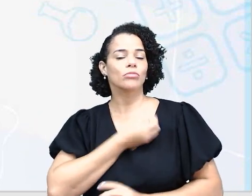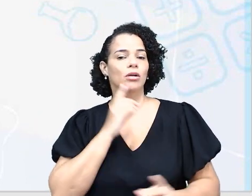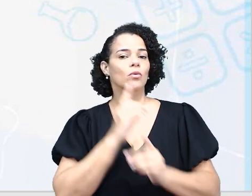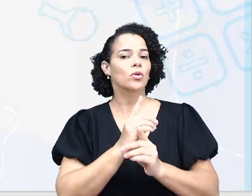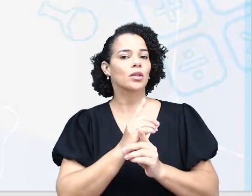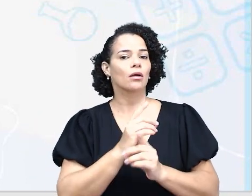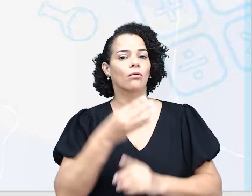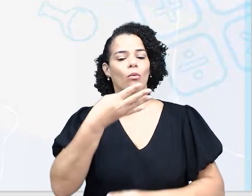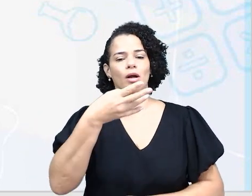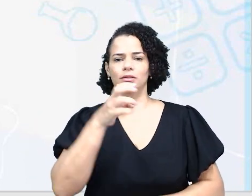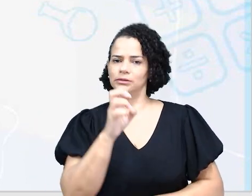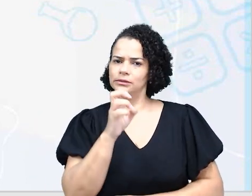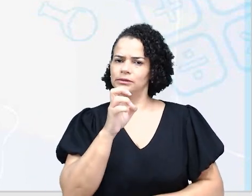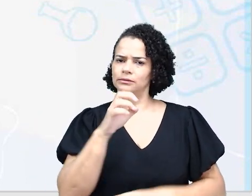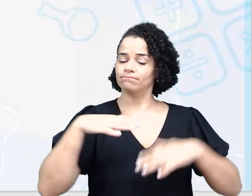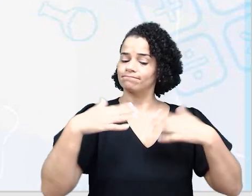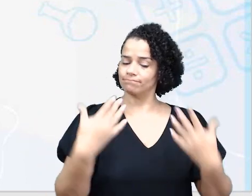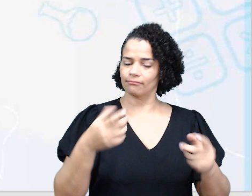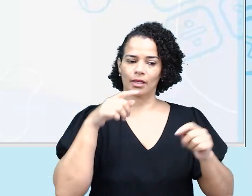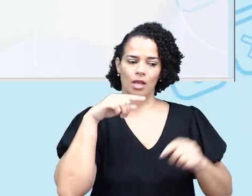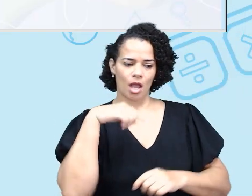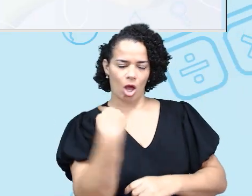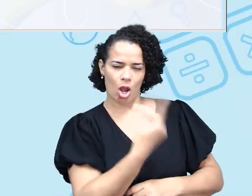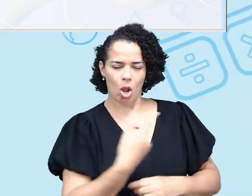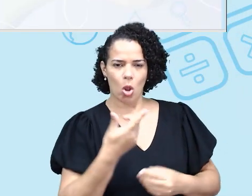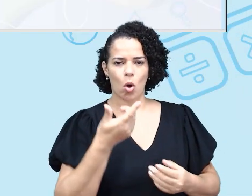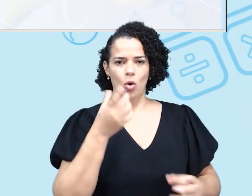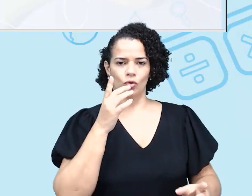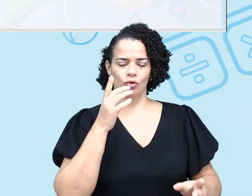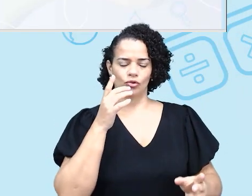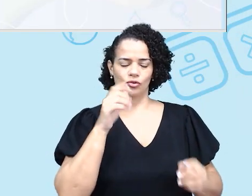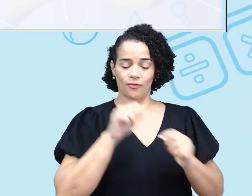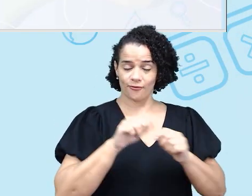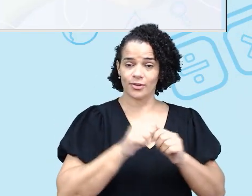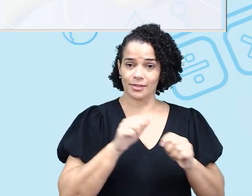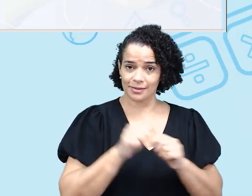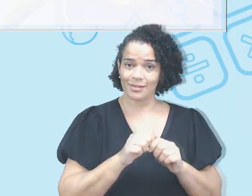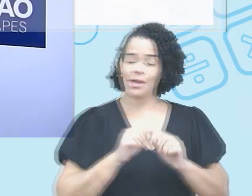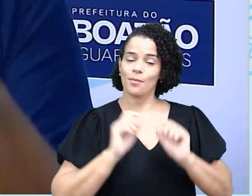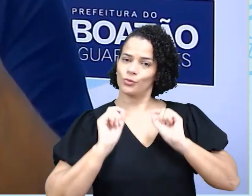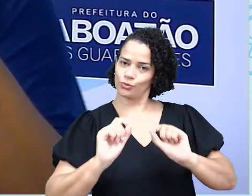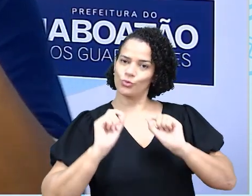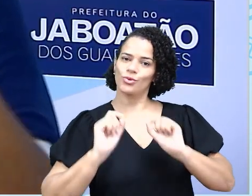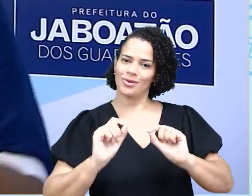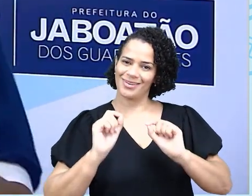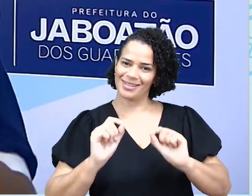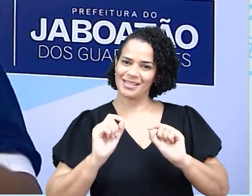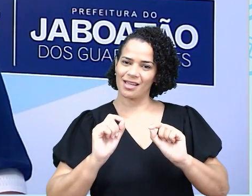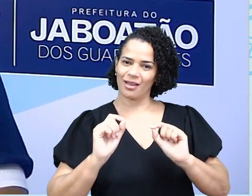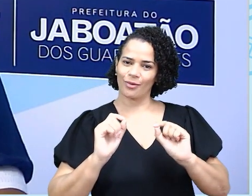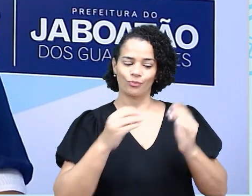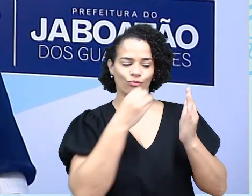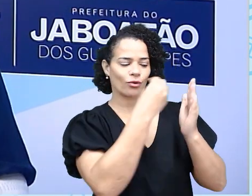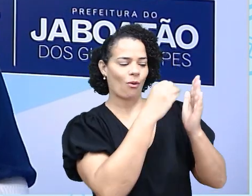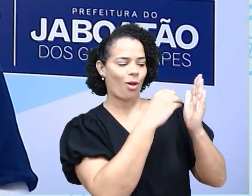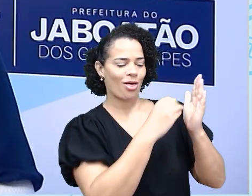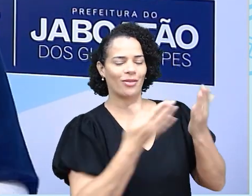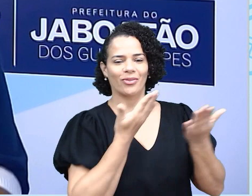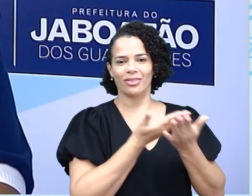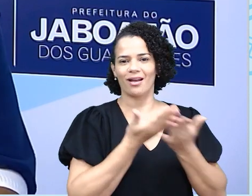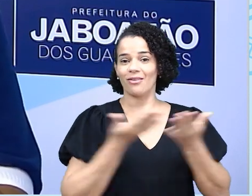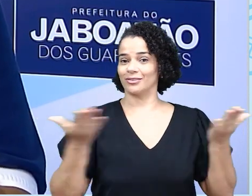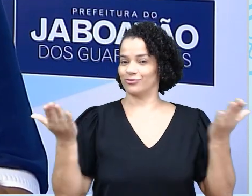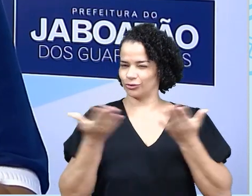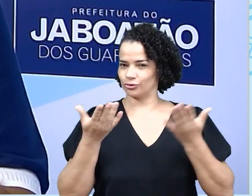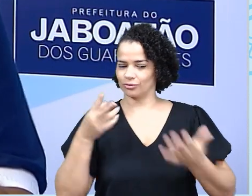certo? E aí a gente construiu algo que vai ser justamente o assunto da aula de hoje. Então